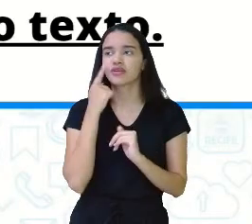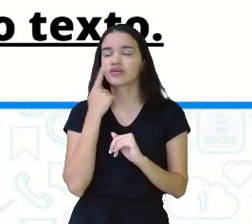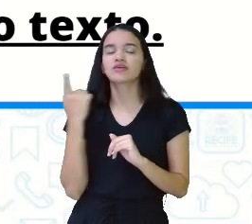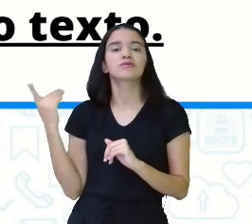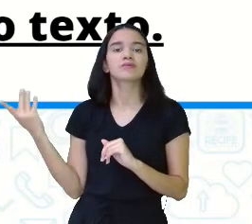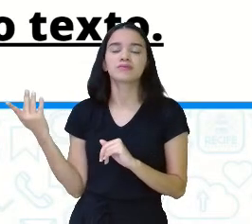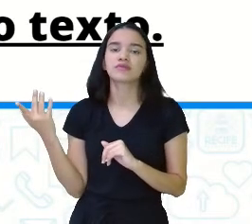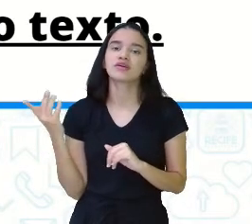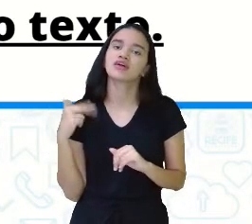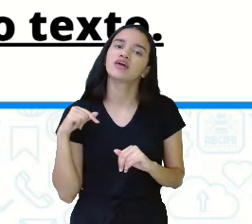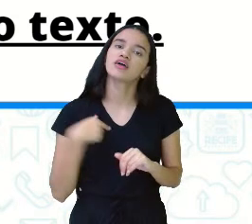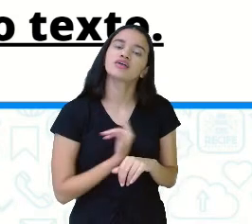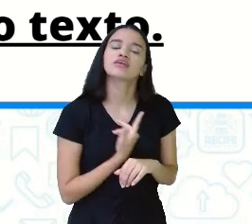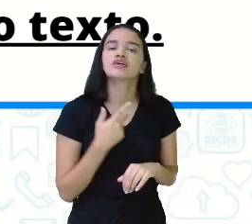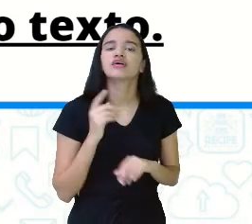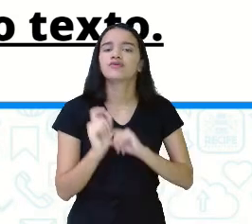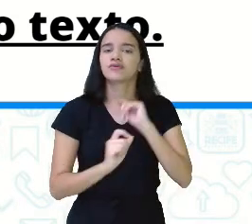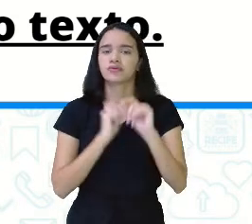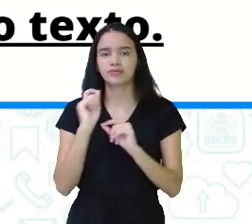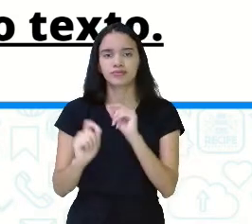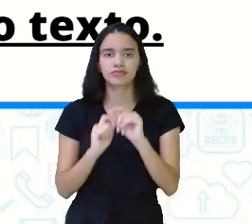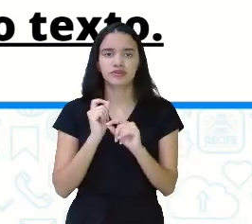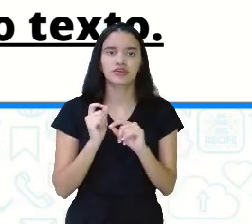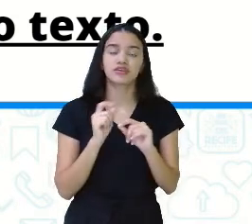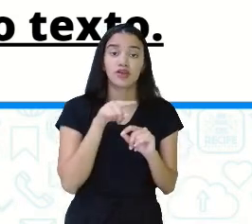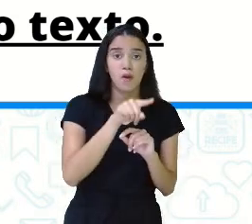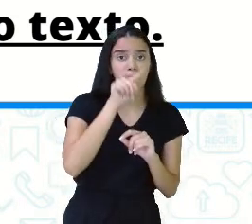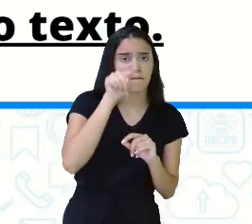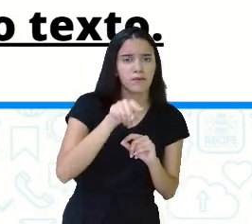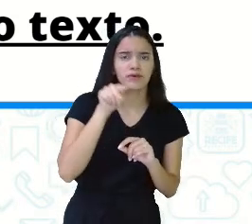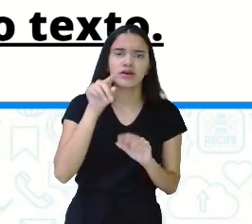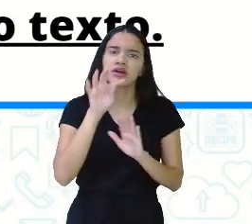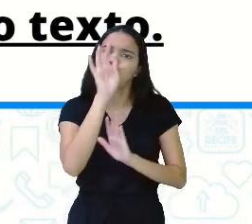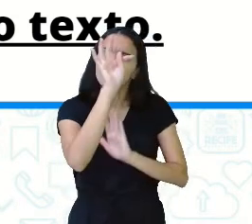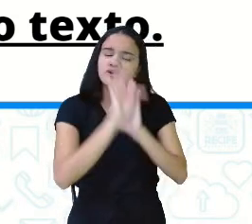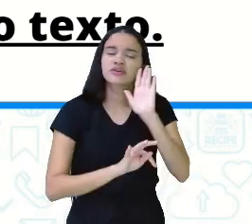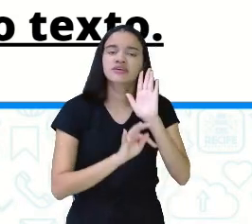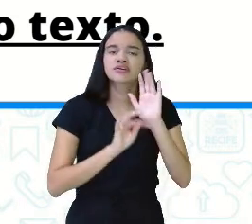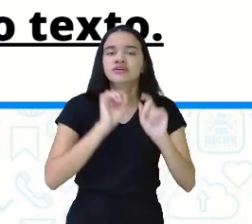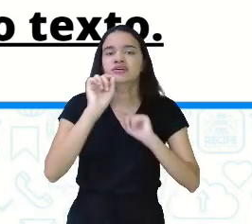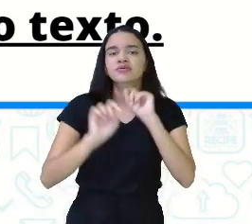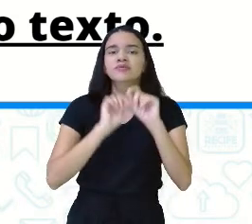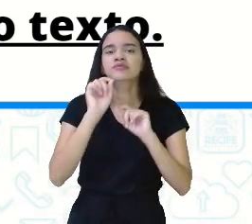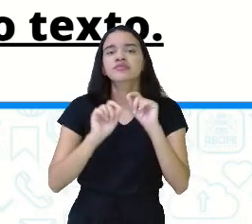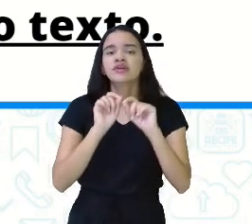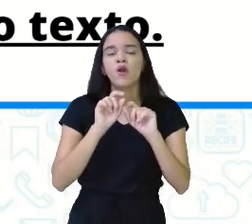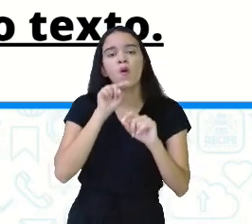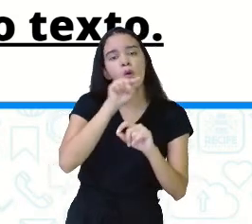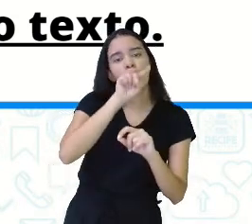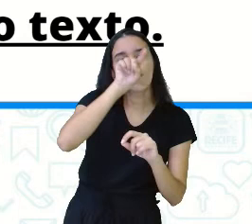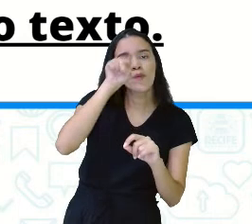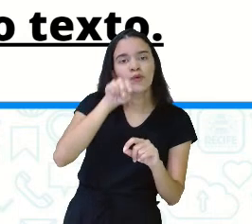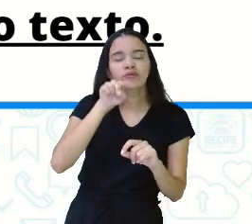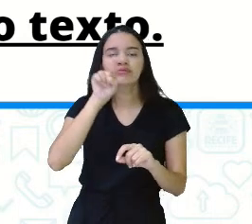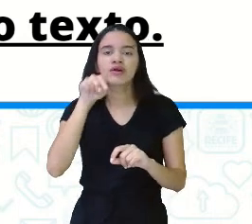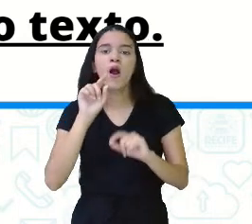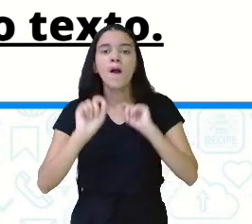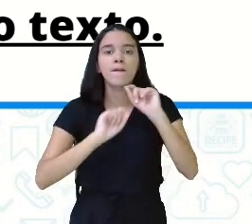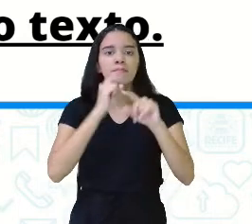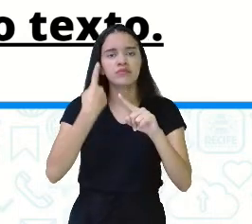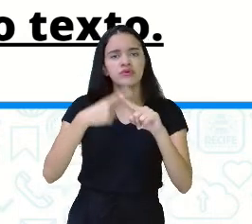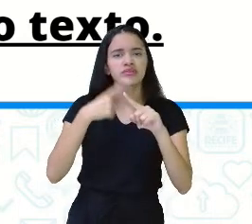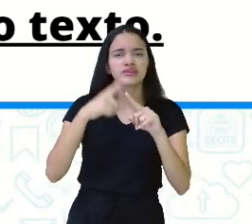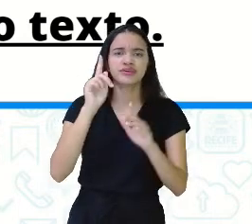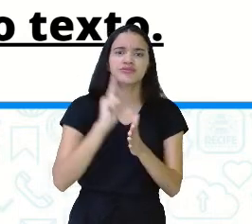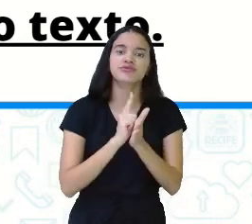A gente vê que a maior incidência de pontuação em textos de divulgação científica são os pontos e vírgulas, pois o gênero é